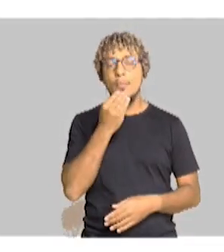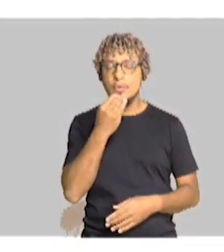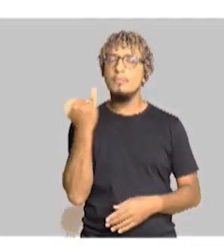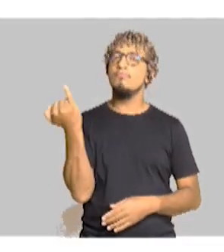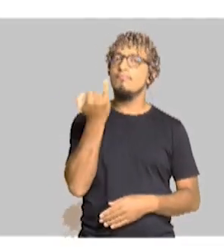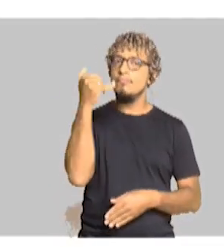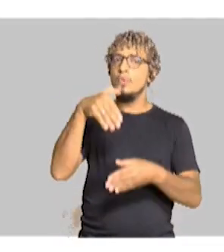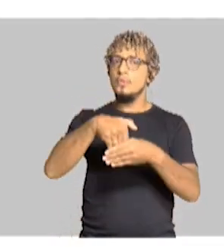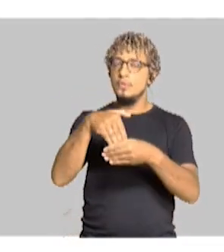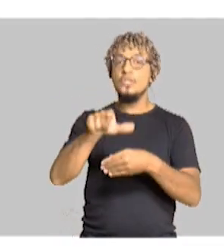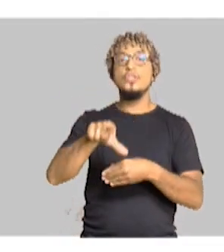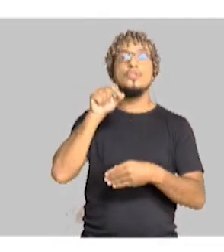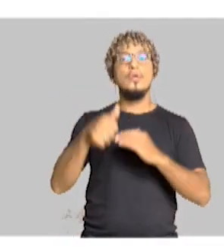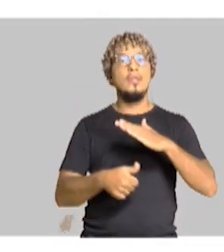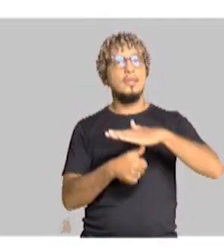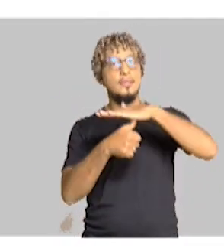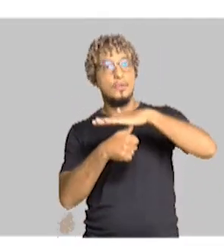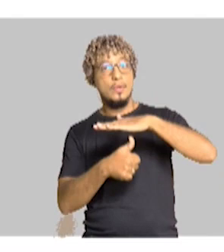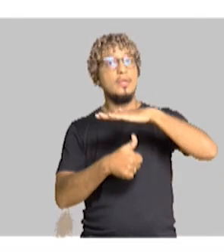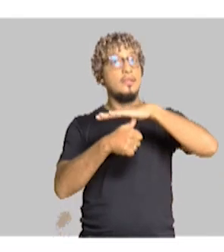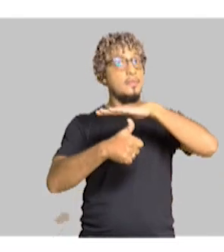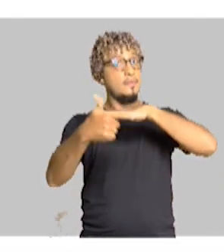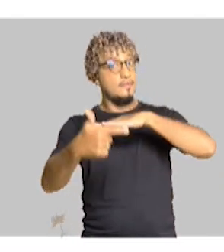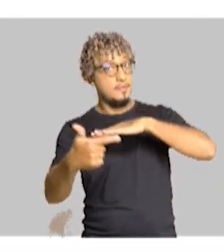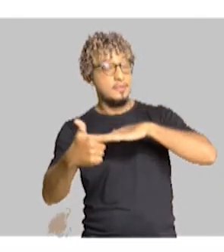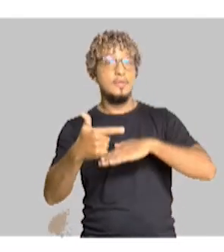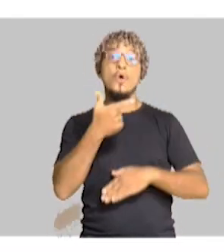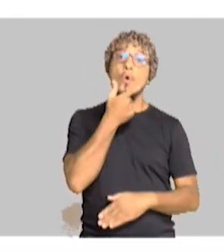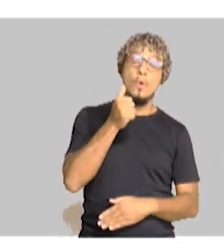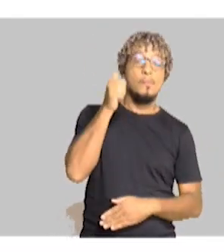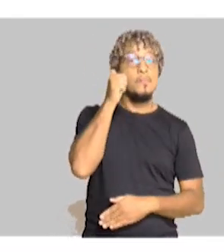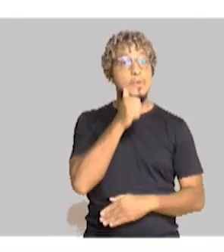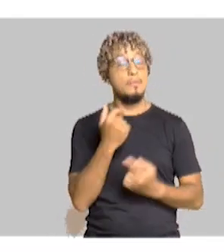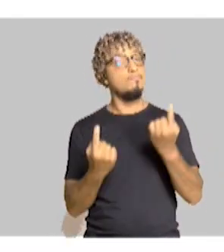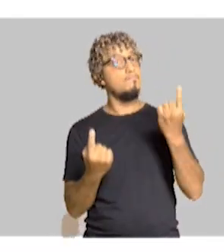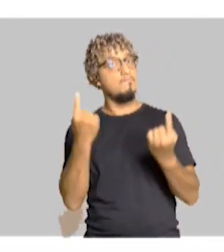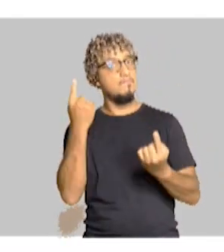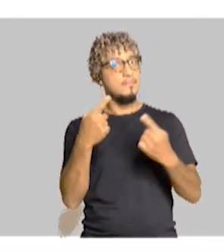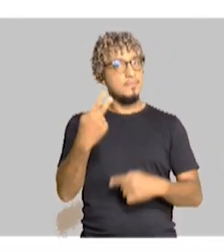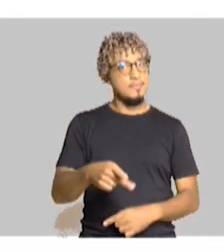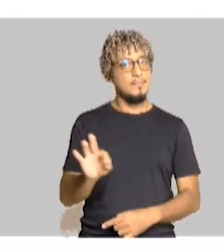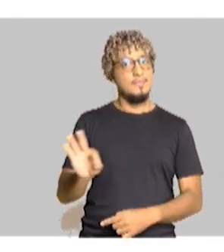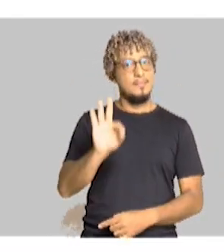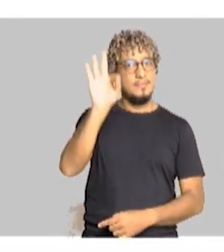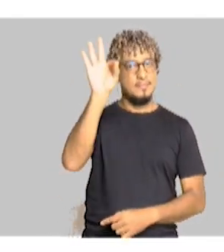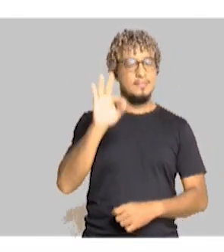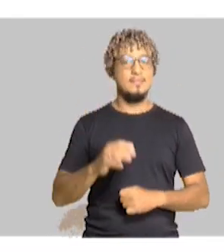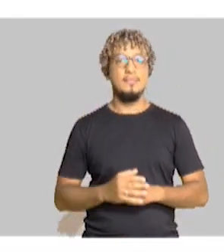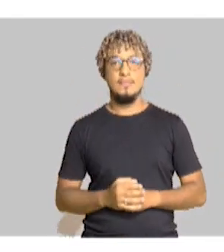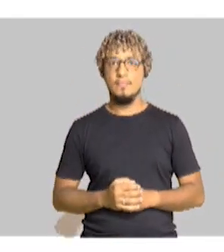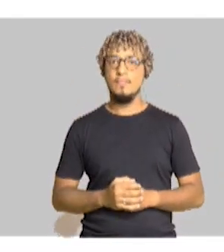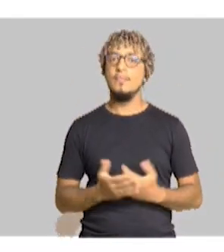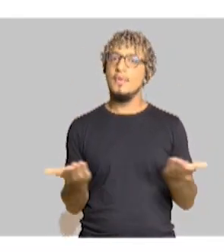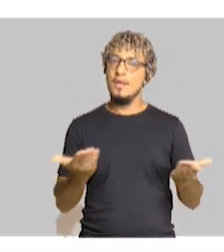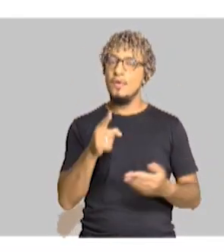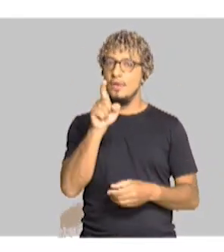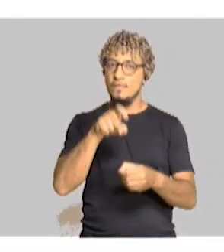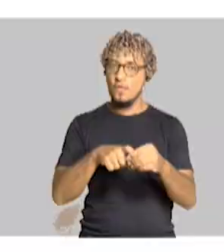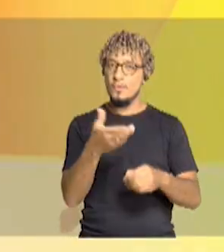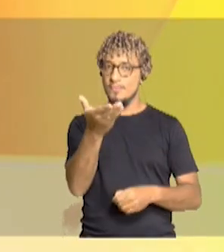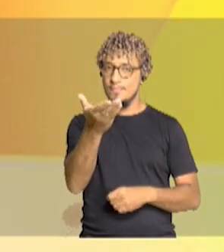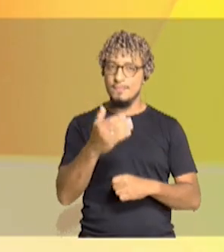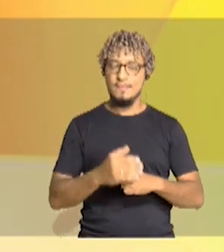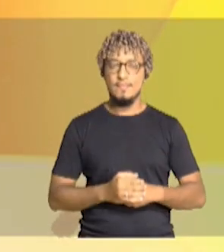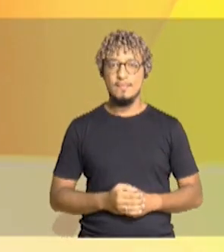processo democrático de escolha do reitor e do vice-reitor ou reitora e vice-reitora da Universidade Federal do Maranhão eu volto com você no